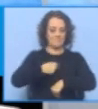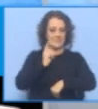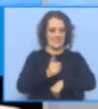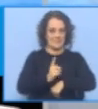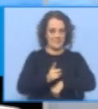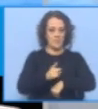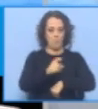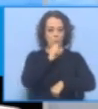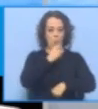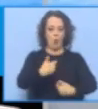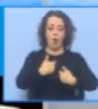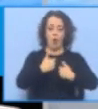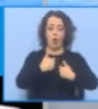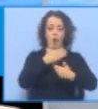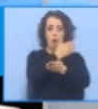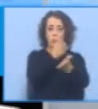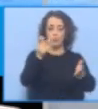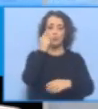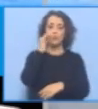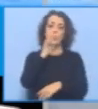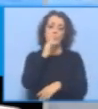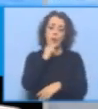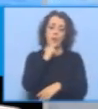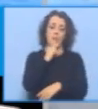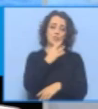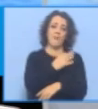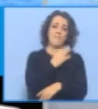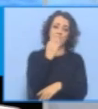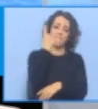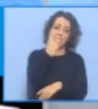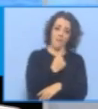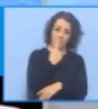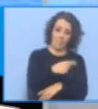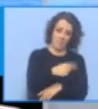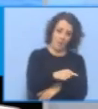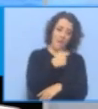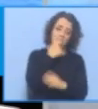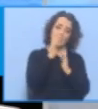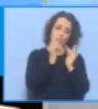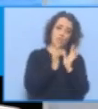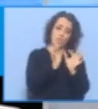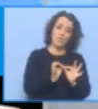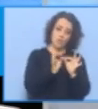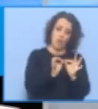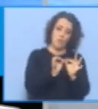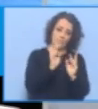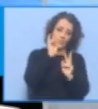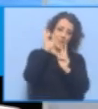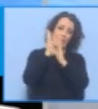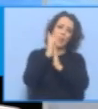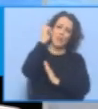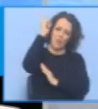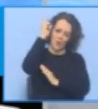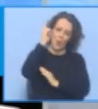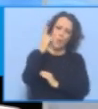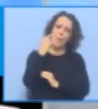também para os pais que têm fé, os pais cristãos, a saberem que os seus filhos, Deus tem algo para eles, não é? E que conta com